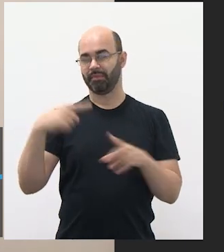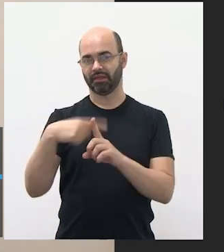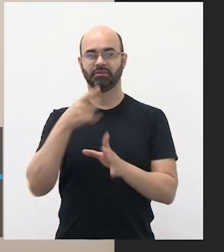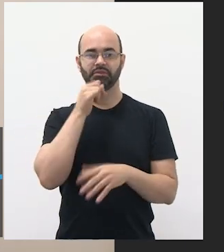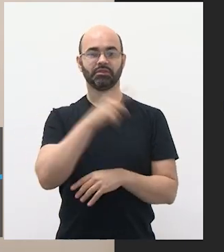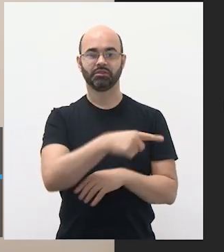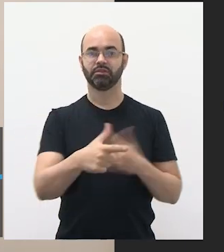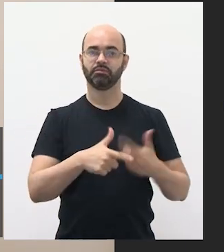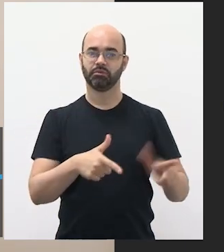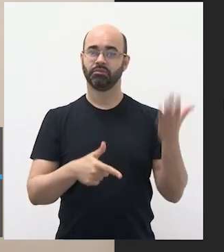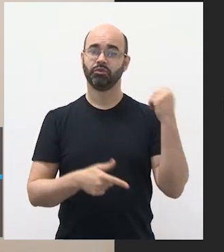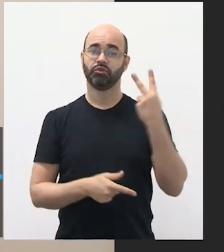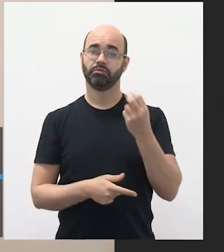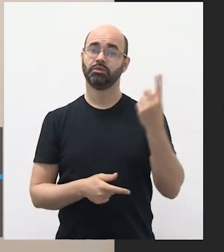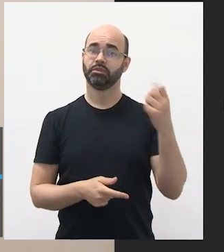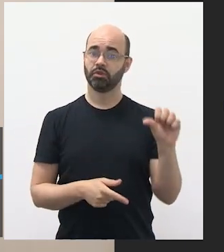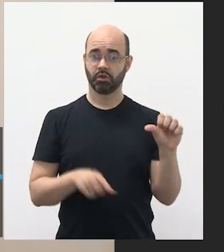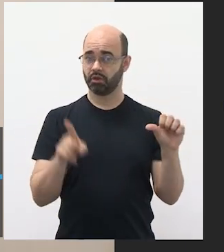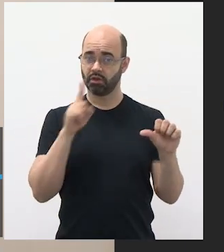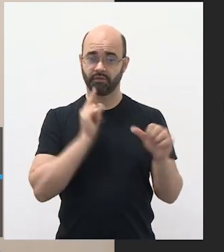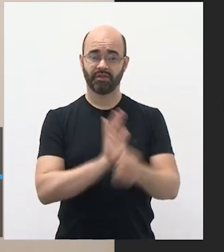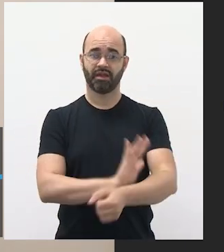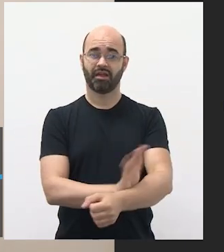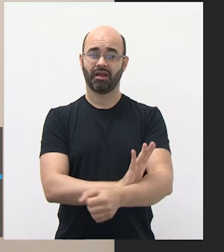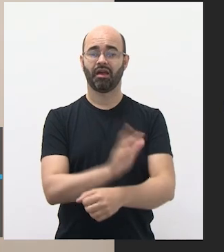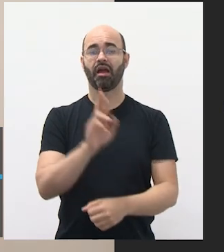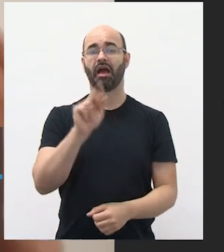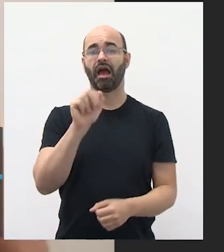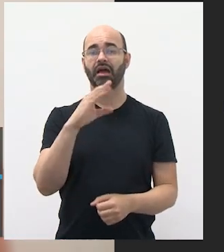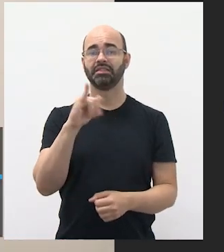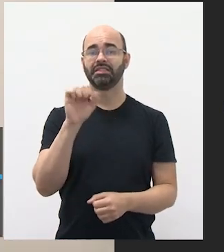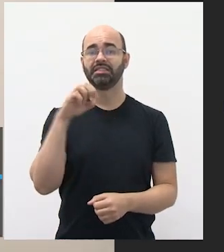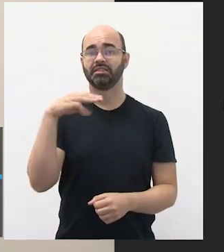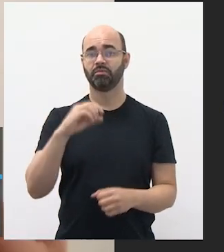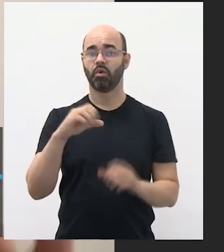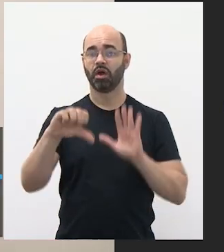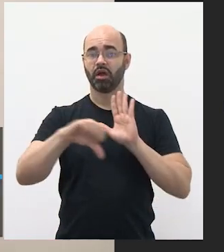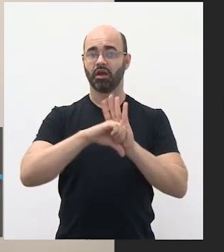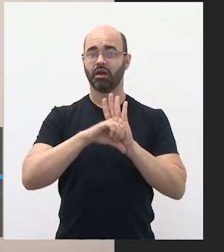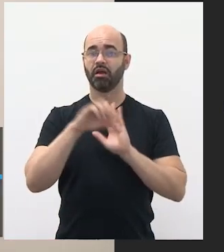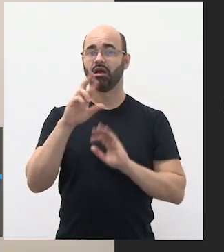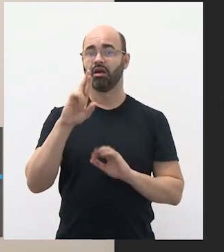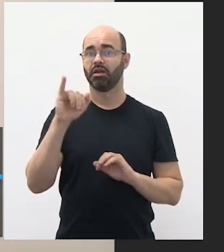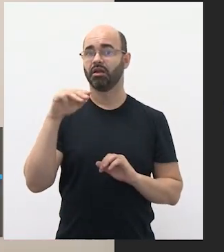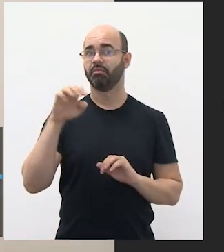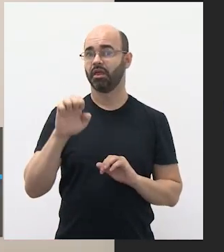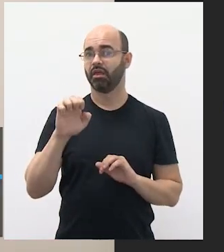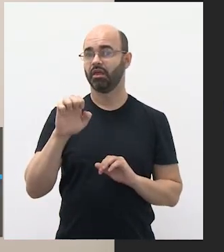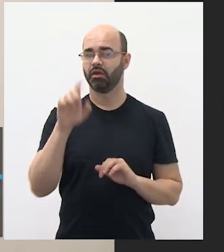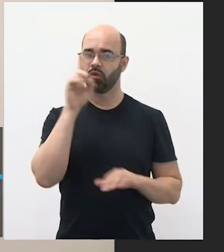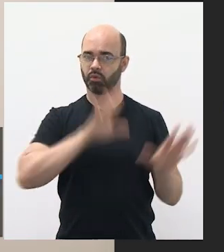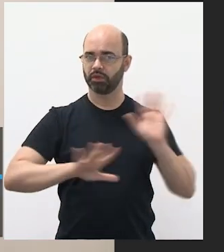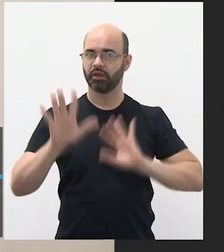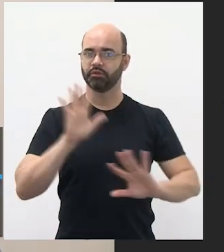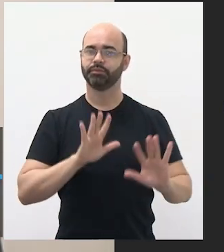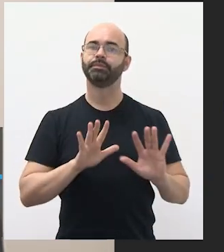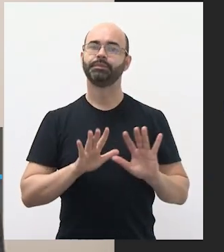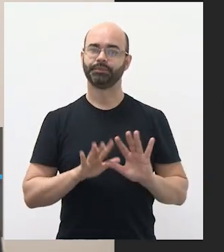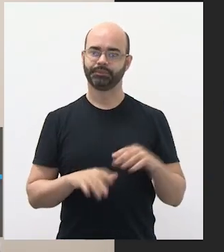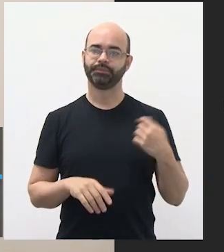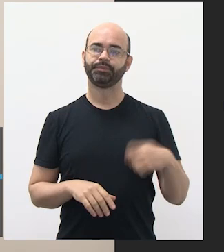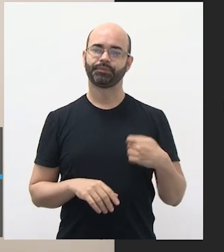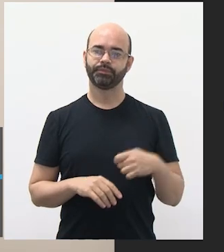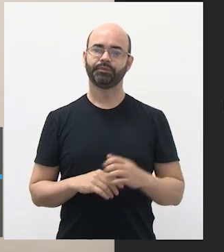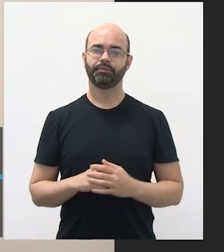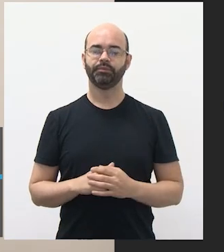equiparada em 2019 ao crime de racismo. Então, a gente tem que estar atento à nossa prática. E aí,